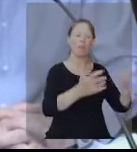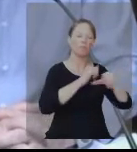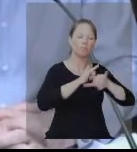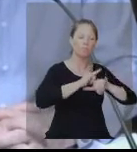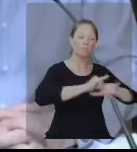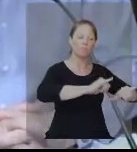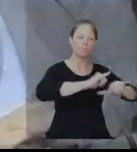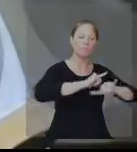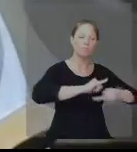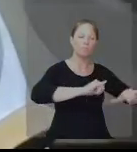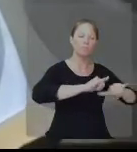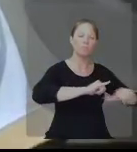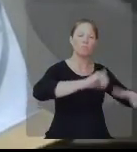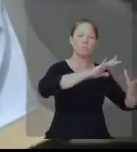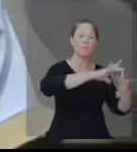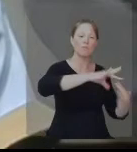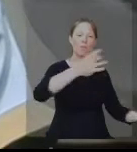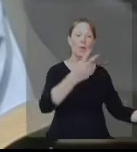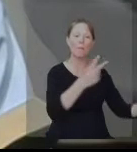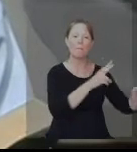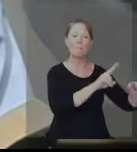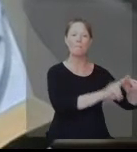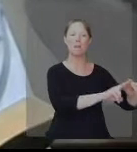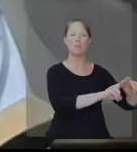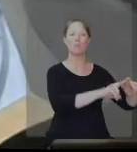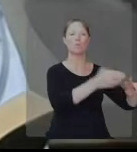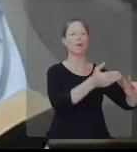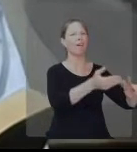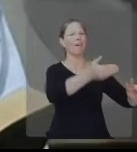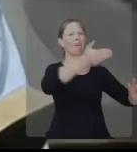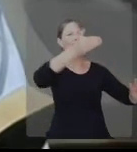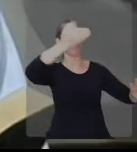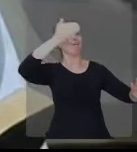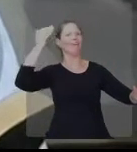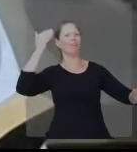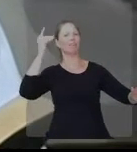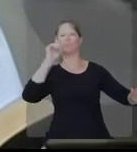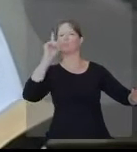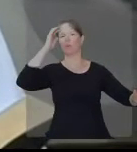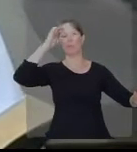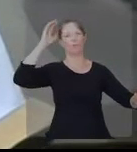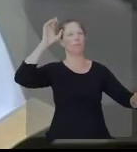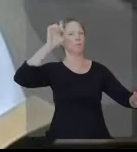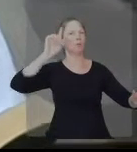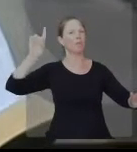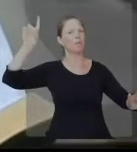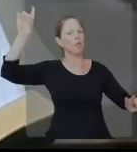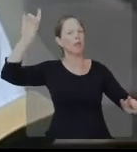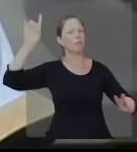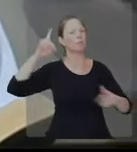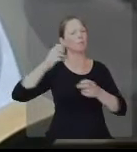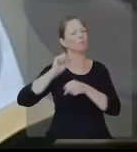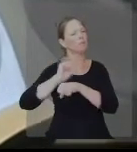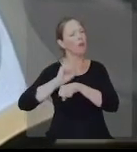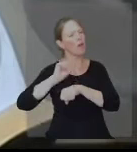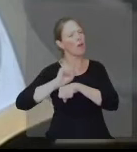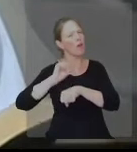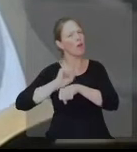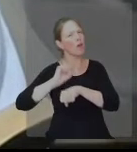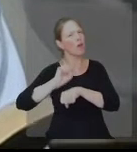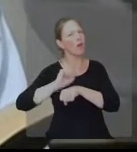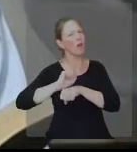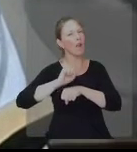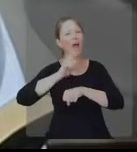em prisão, os quais no outro tempo foram desobedientes quando Deus aguardava com paciência